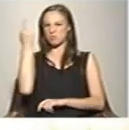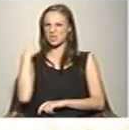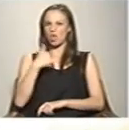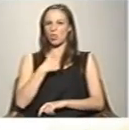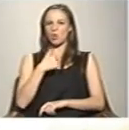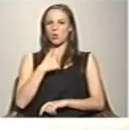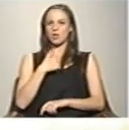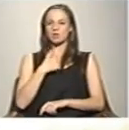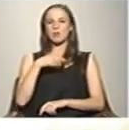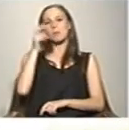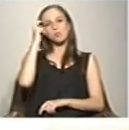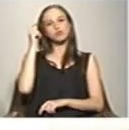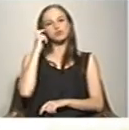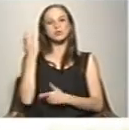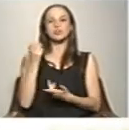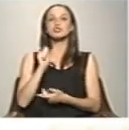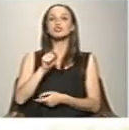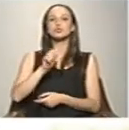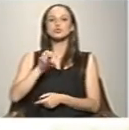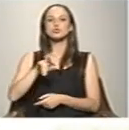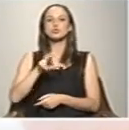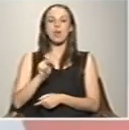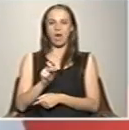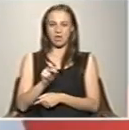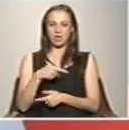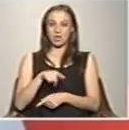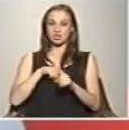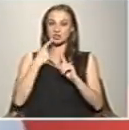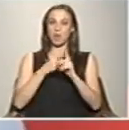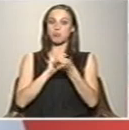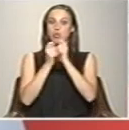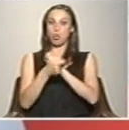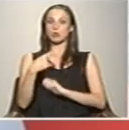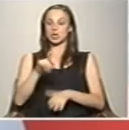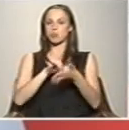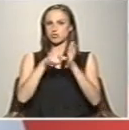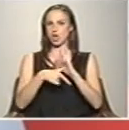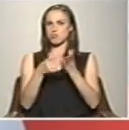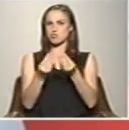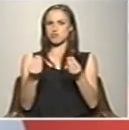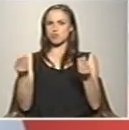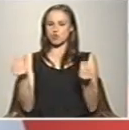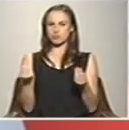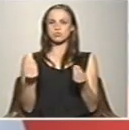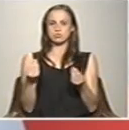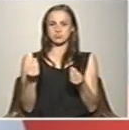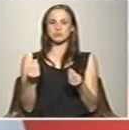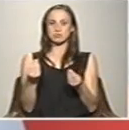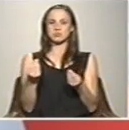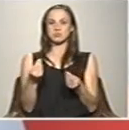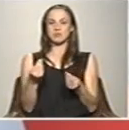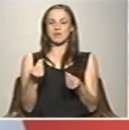em Biologia e Geologia. Portanto, neste ano agora mudou muito, tenho um projeto, tenho vários, está para ser não lançado. Não gostas de muitas mudanças ao mesmo